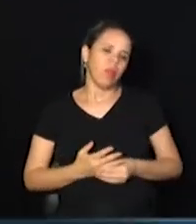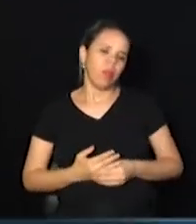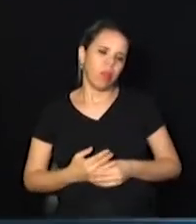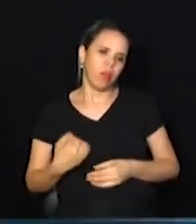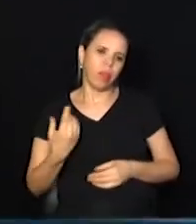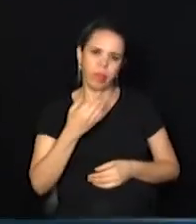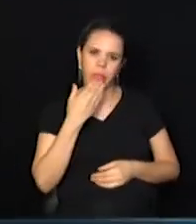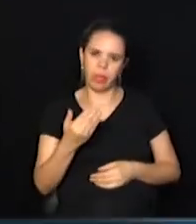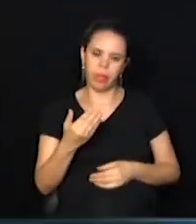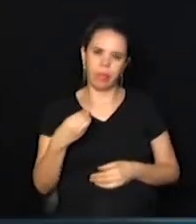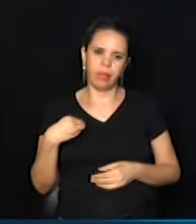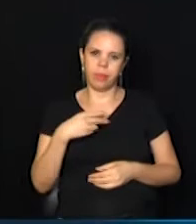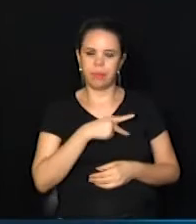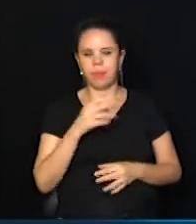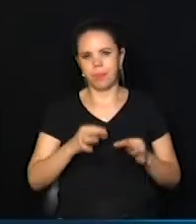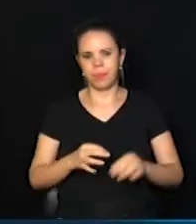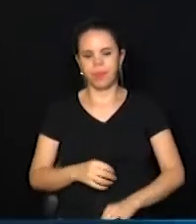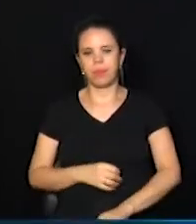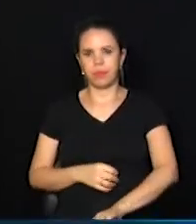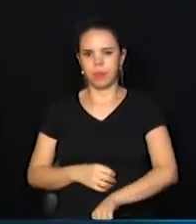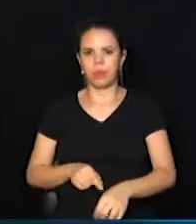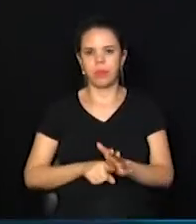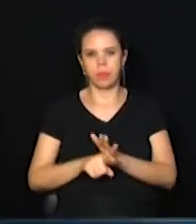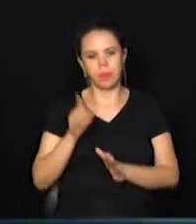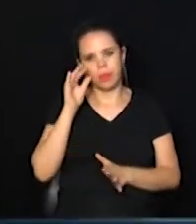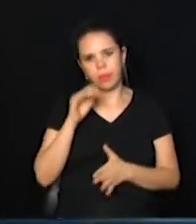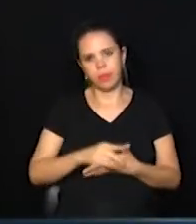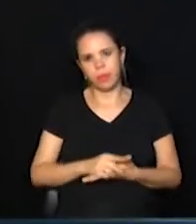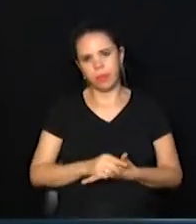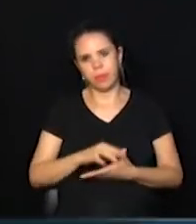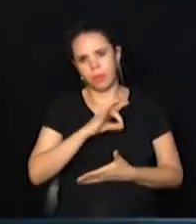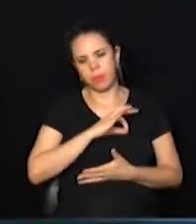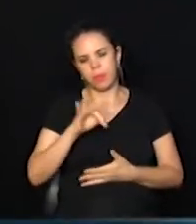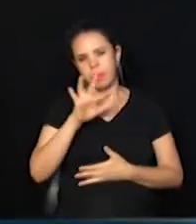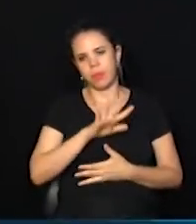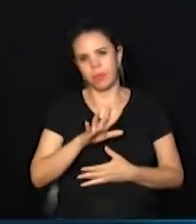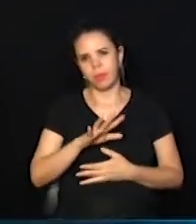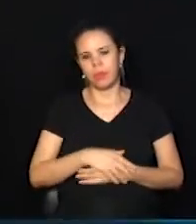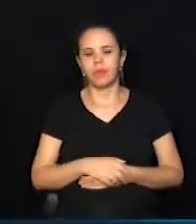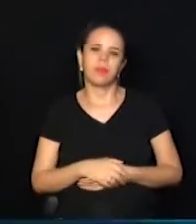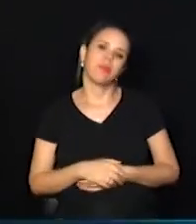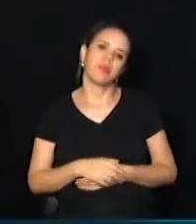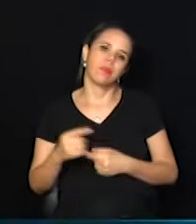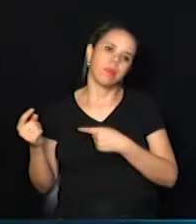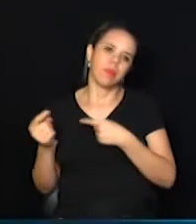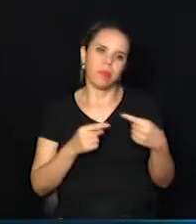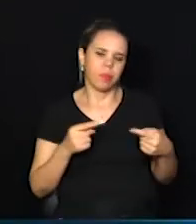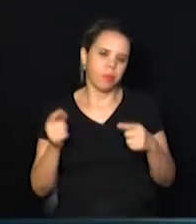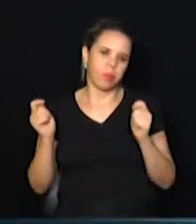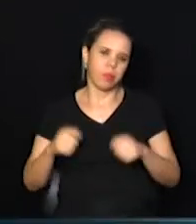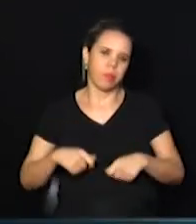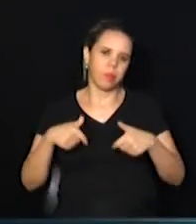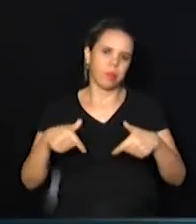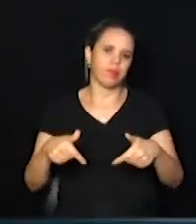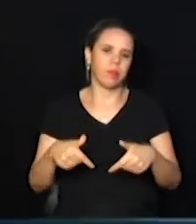ao ministro da Justiça a instauração de um inquérito pela Polícia Federal para que, de forma concorrente, pudesse atuar